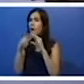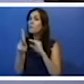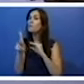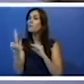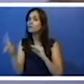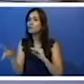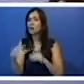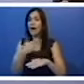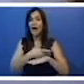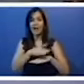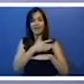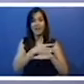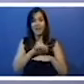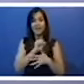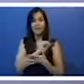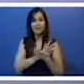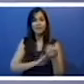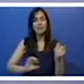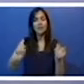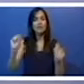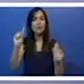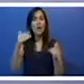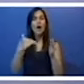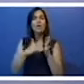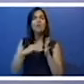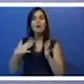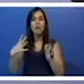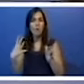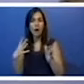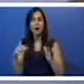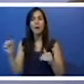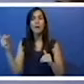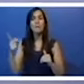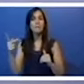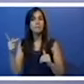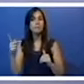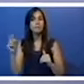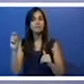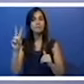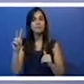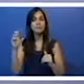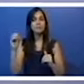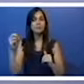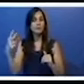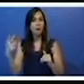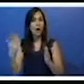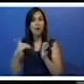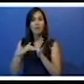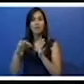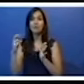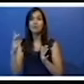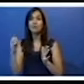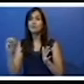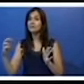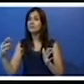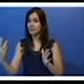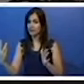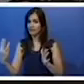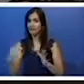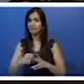tarefa exercício de 1 até o 4 da página 202 e 203